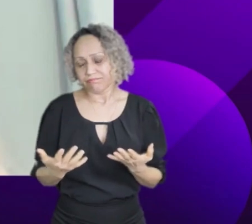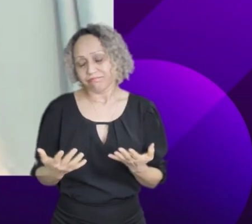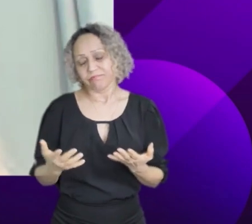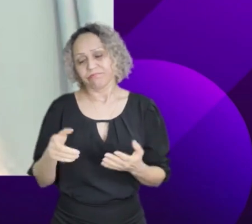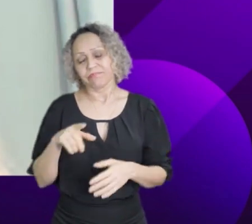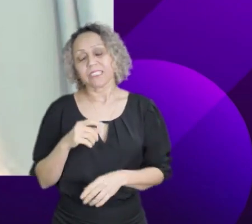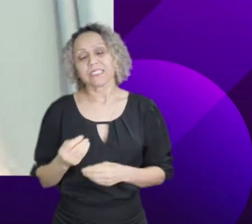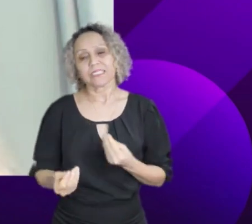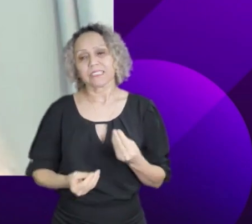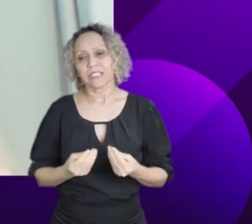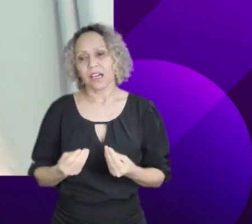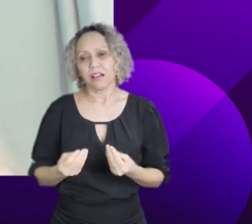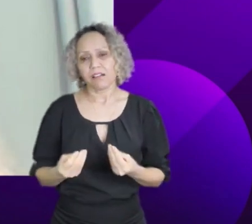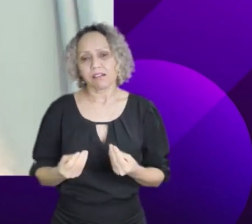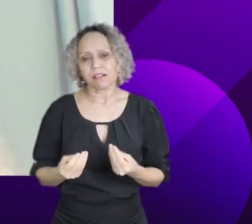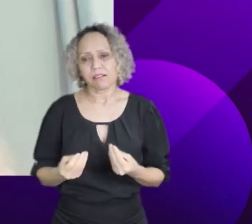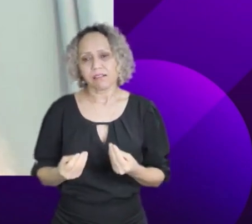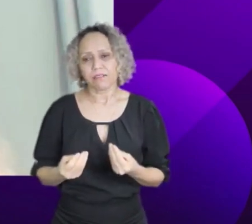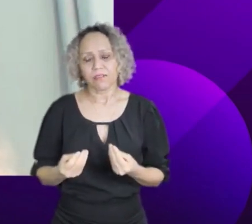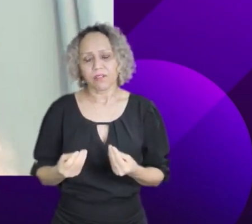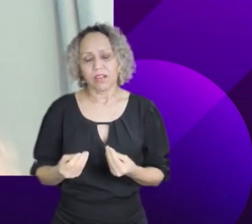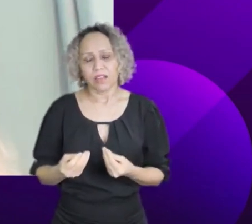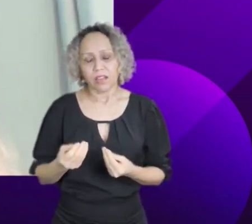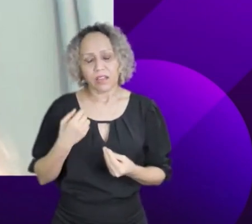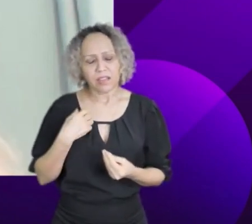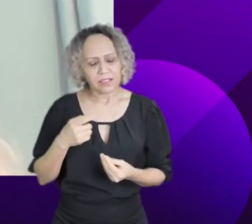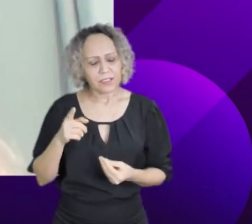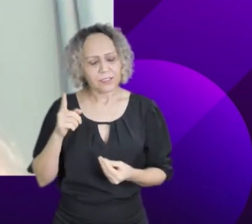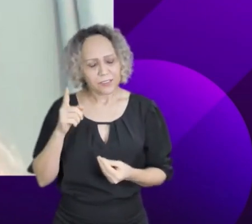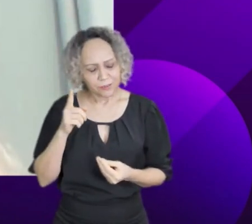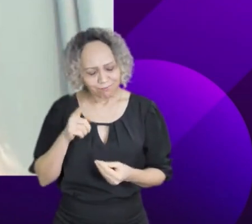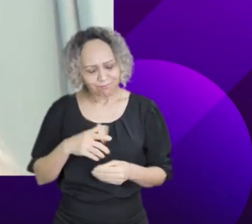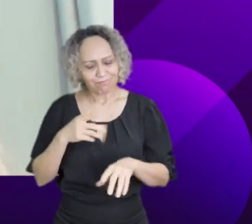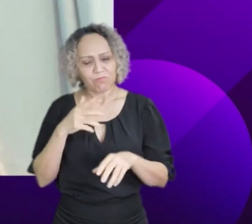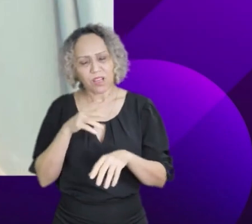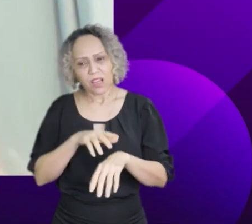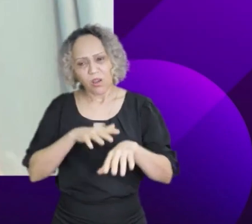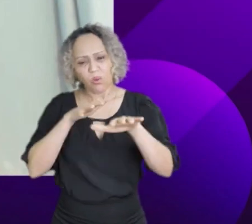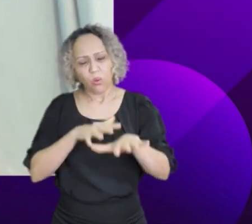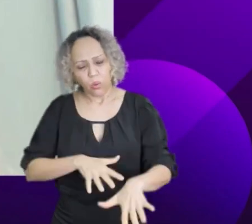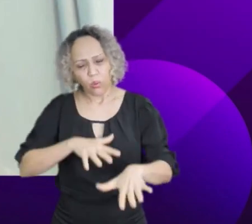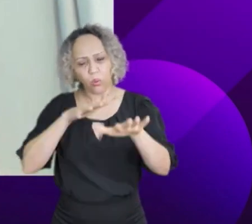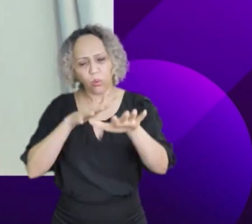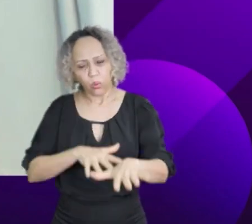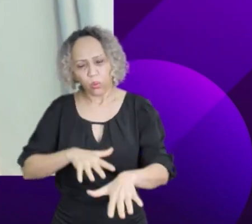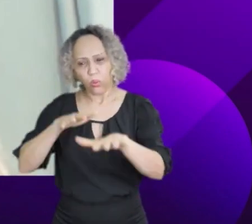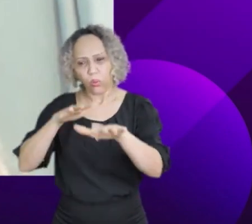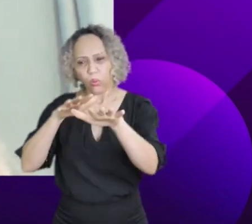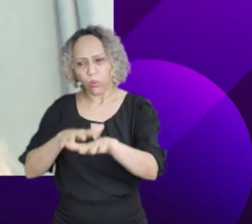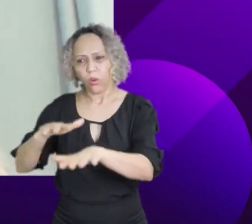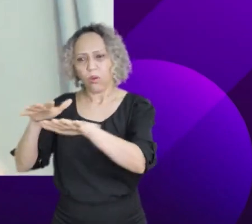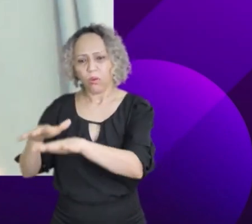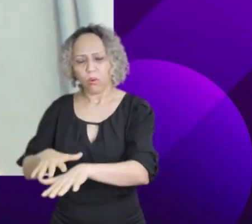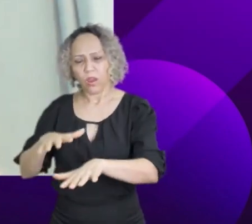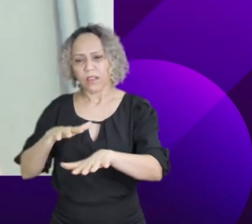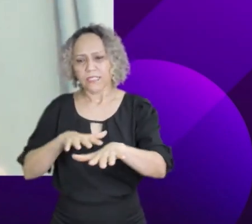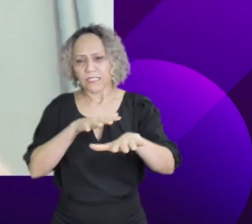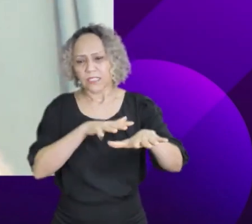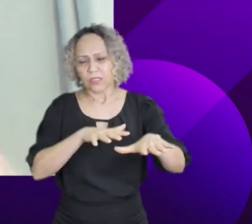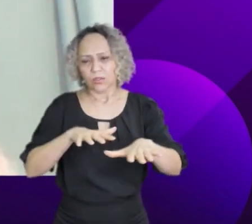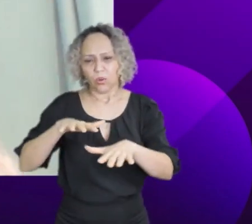tendem a já ter um uso consolidado por esses vários modos de transporte,